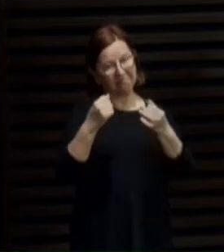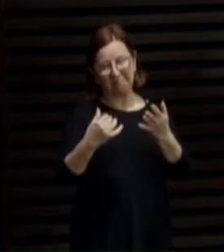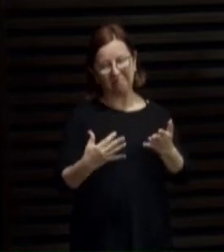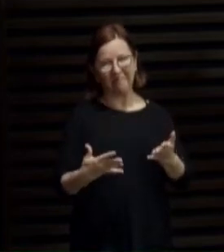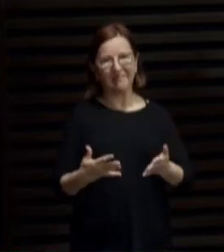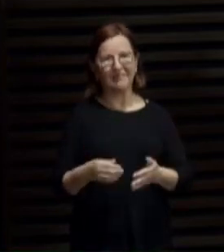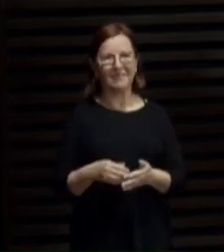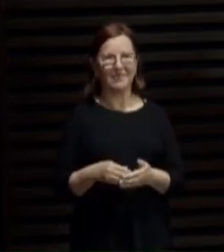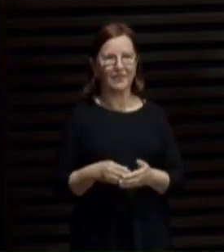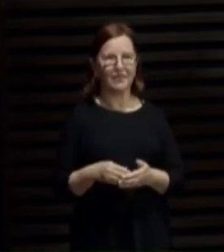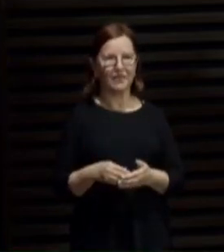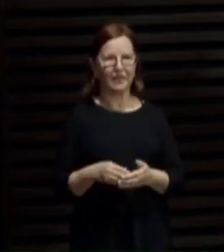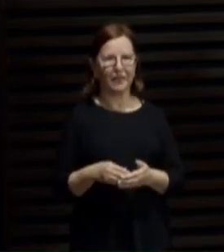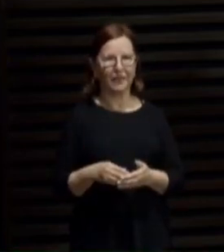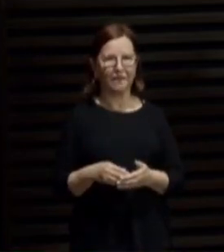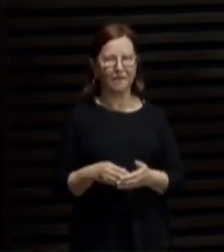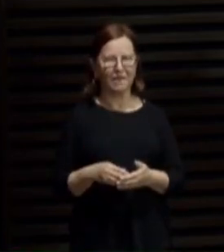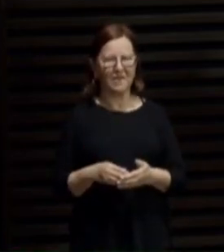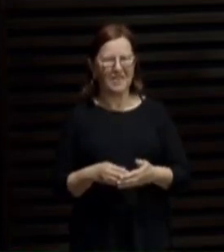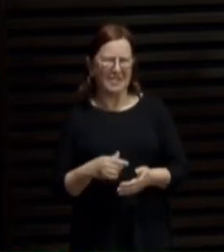da fealdade do ser humano.